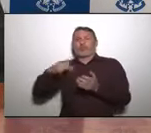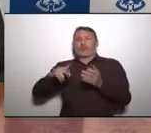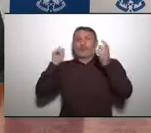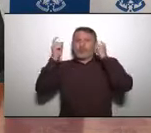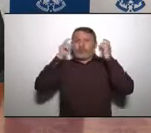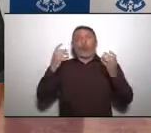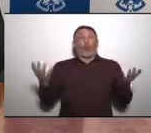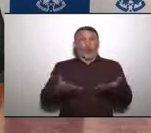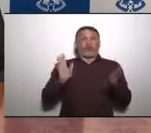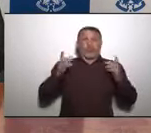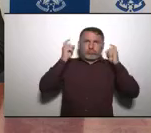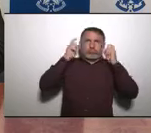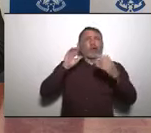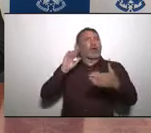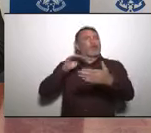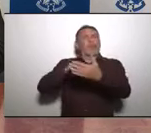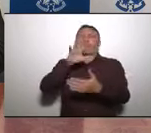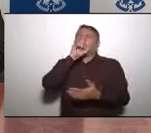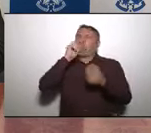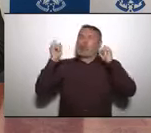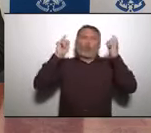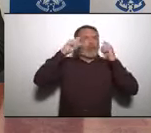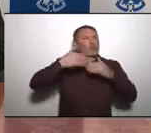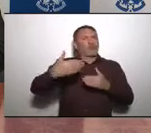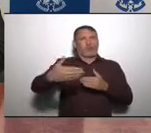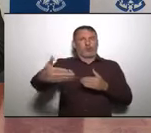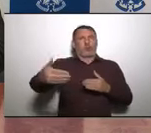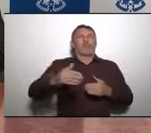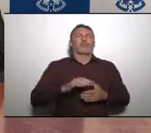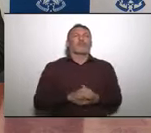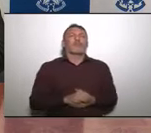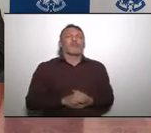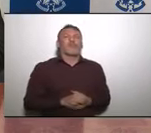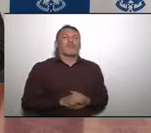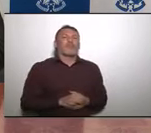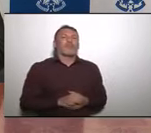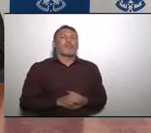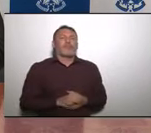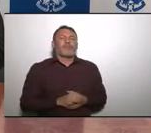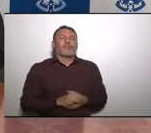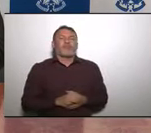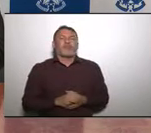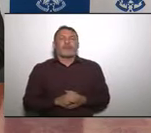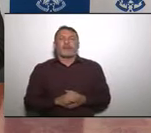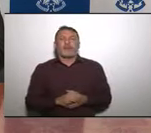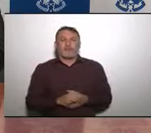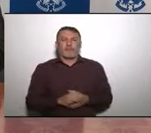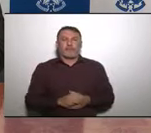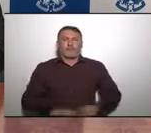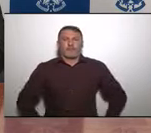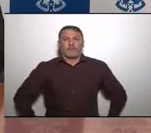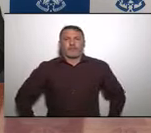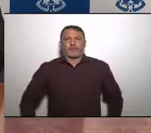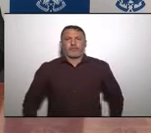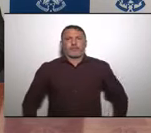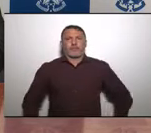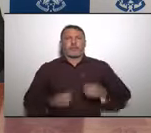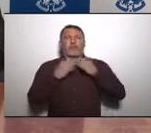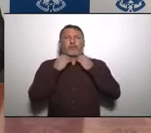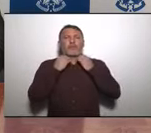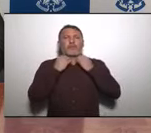sábado. Fernanda Cozumento. Fernanda. Boa noite, governador. Boa noite, colegas. Fala mais